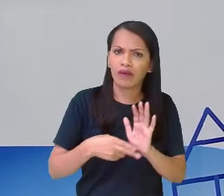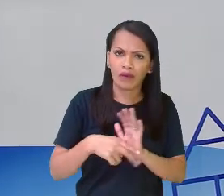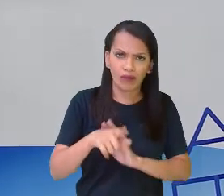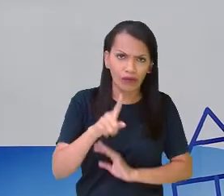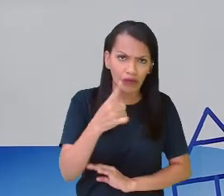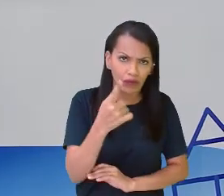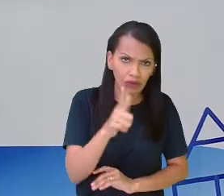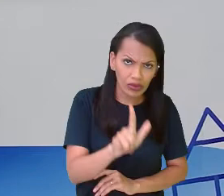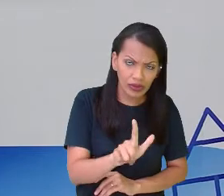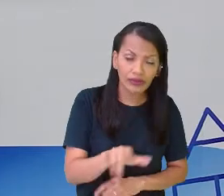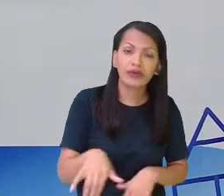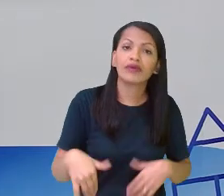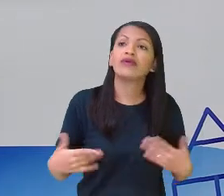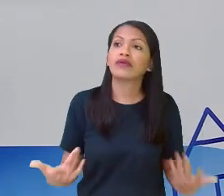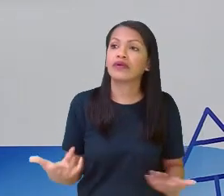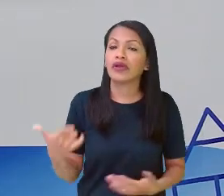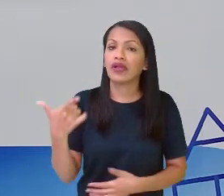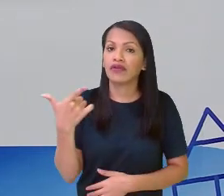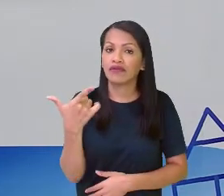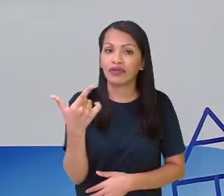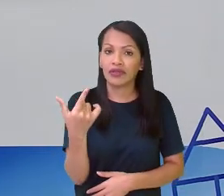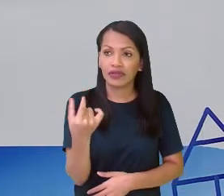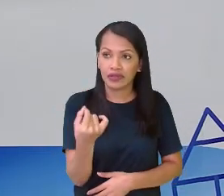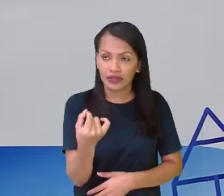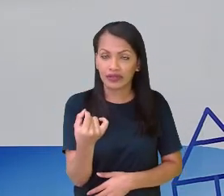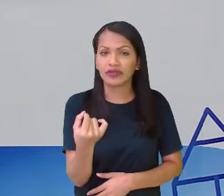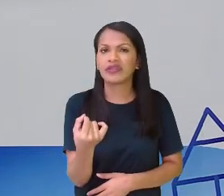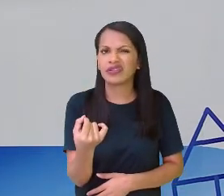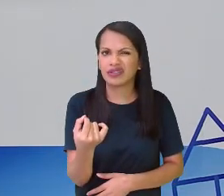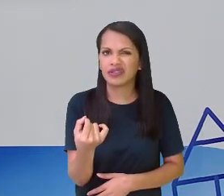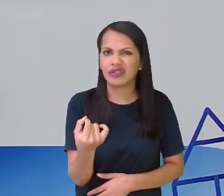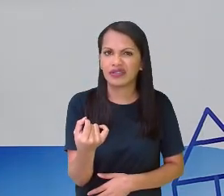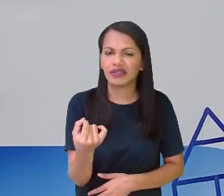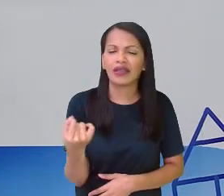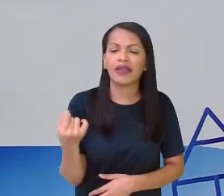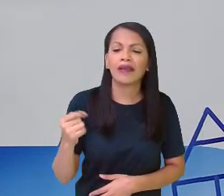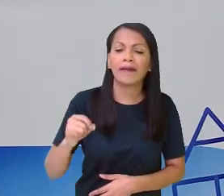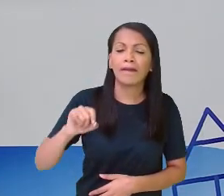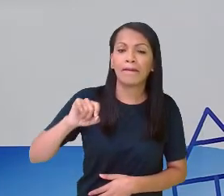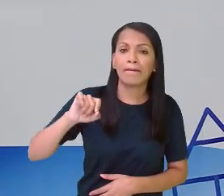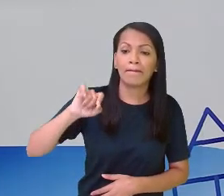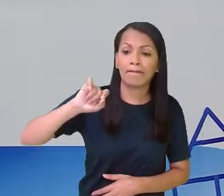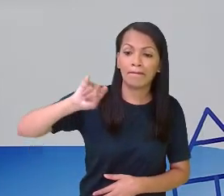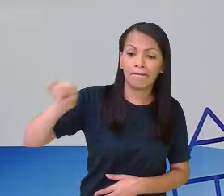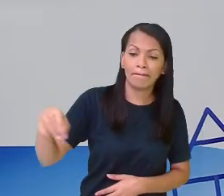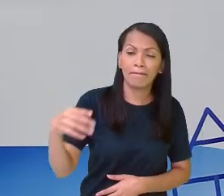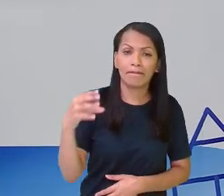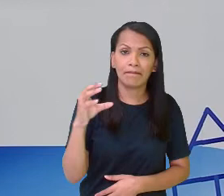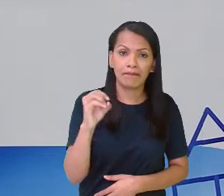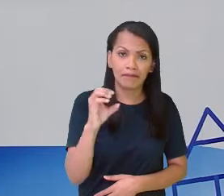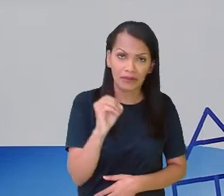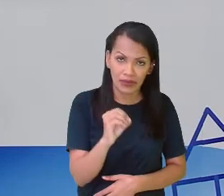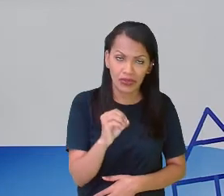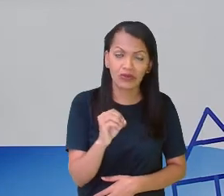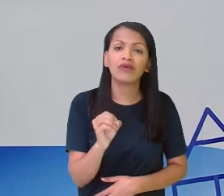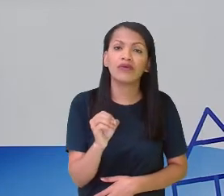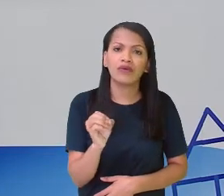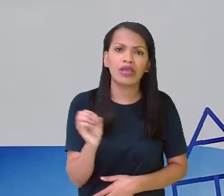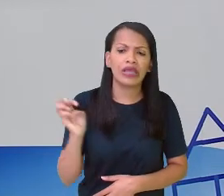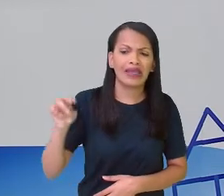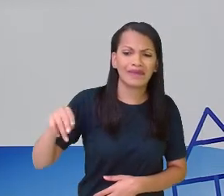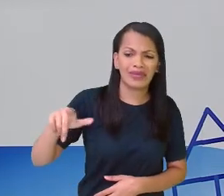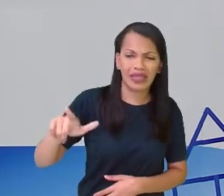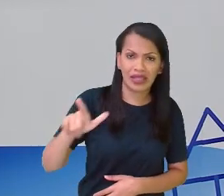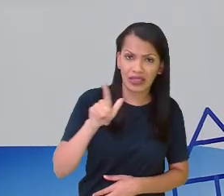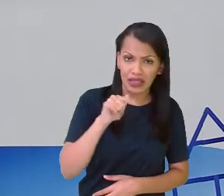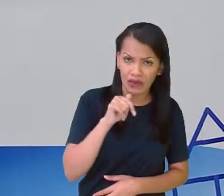20.000 ml de água. Ixi, cansou até de eu falar. Não é melhor dizer 20 litros? Muito mais